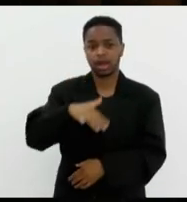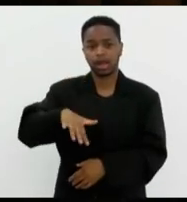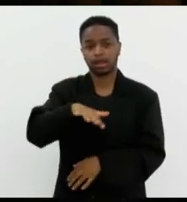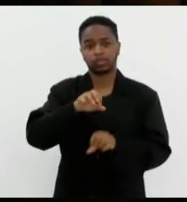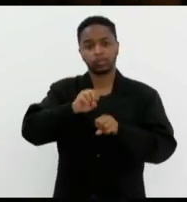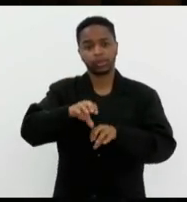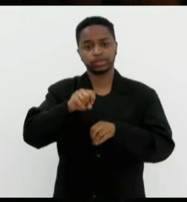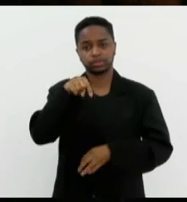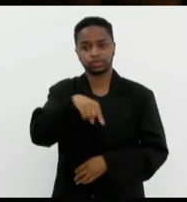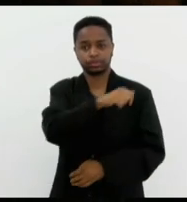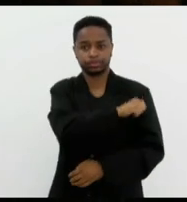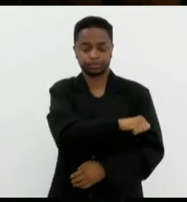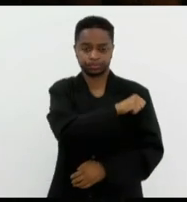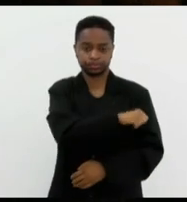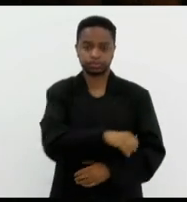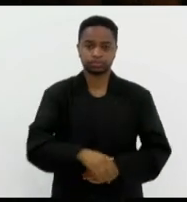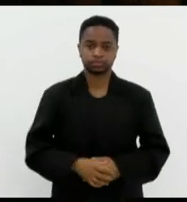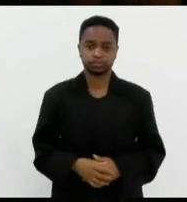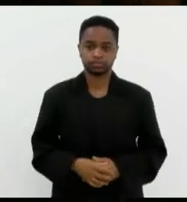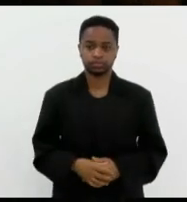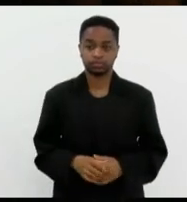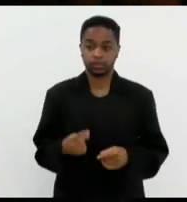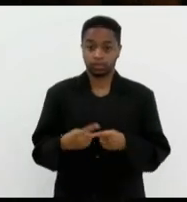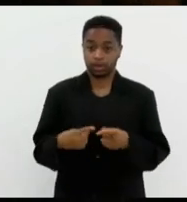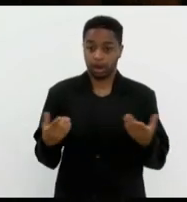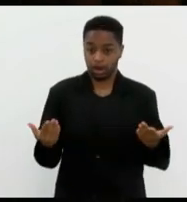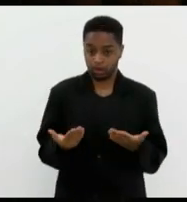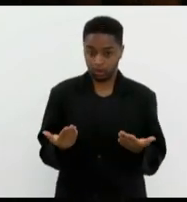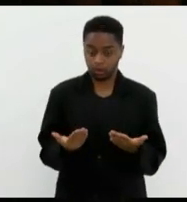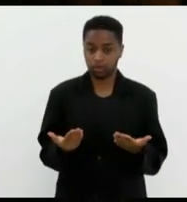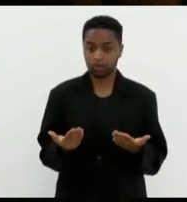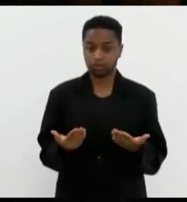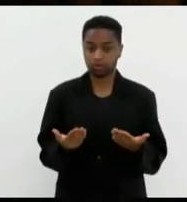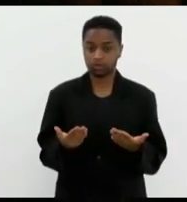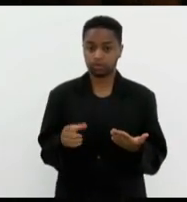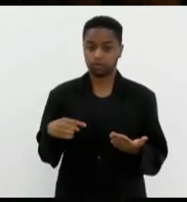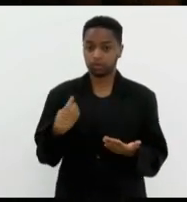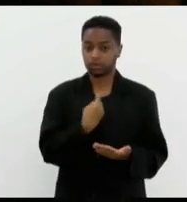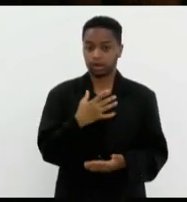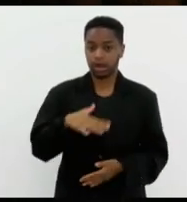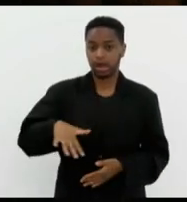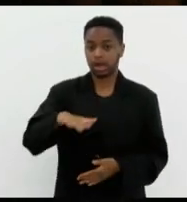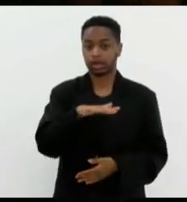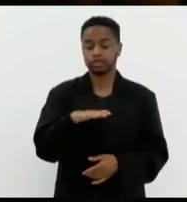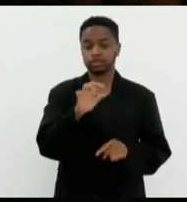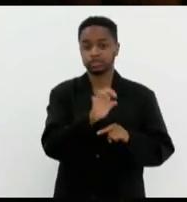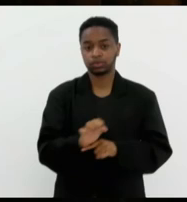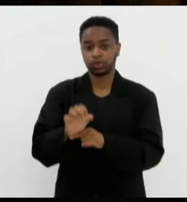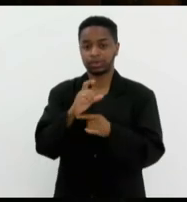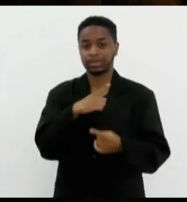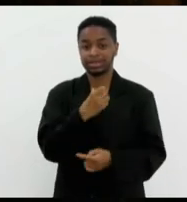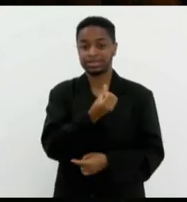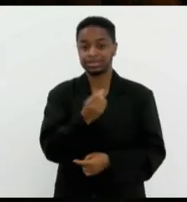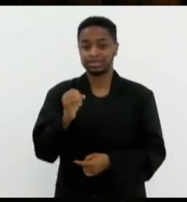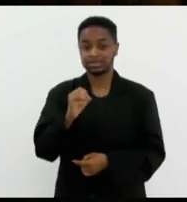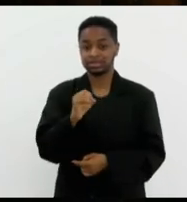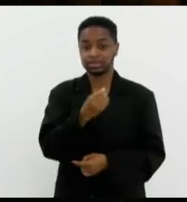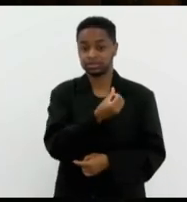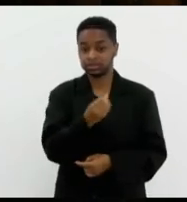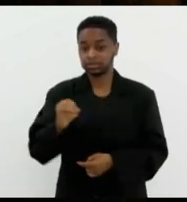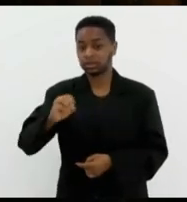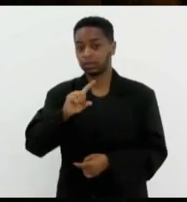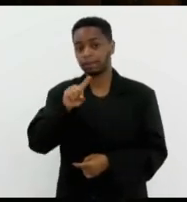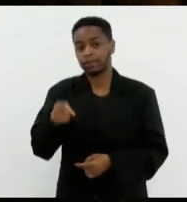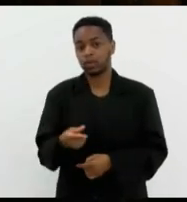do Estado do Rio de Janeiro. Nesse momento, a nossa rede estadual, com seus mais de 600 mil alunos, vive